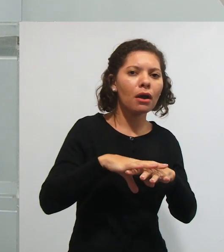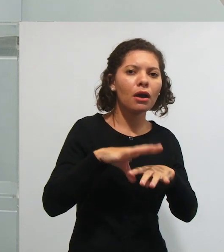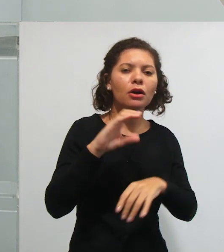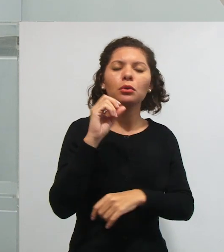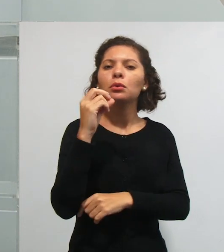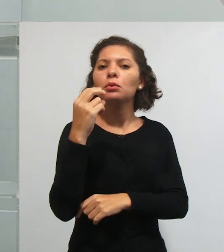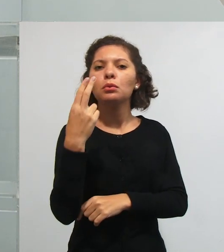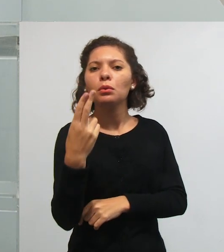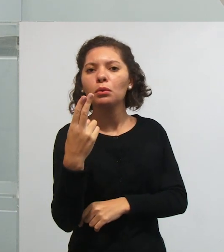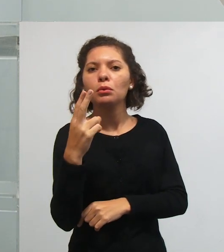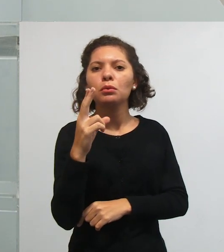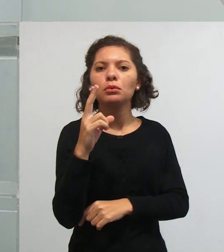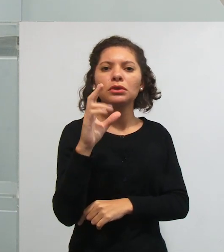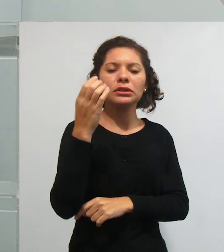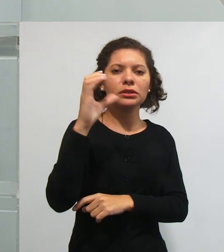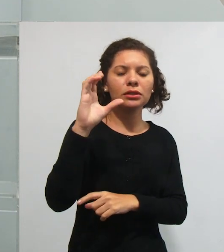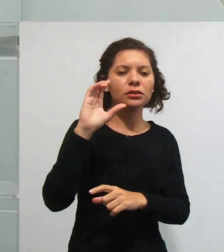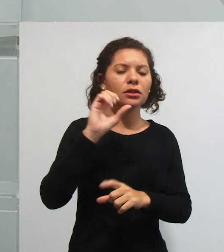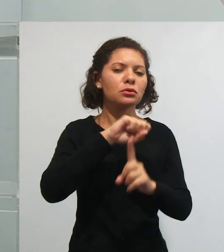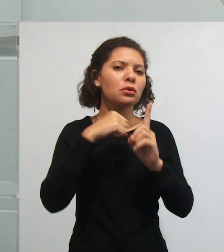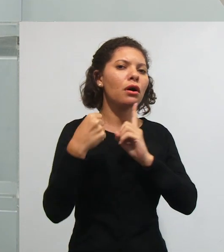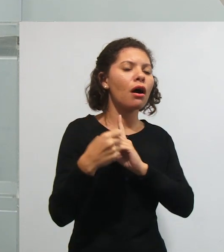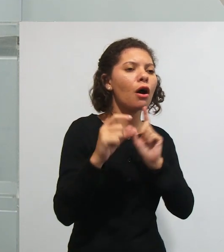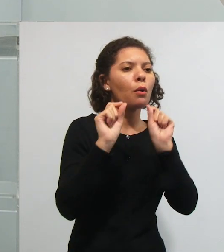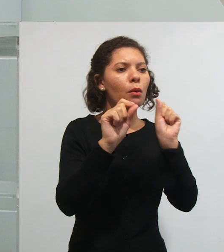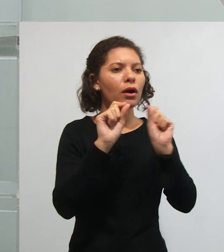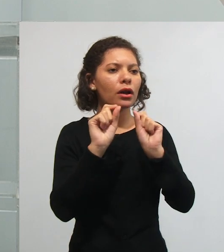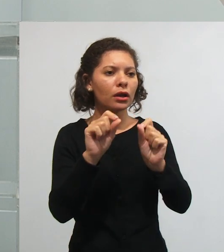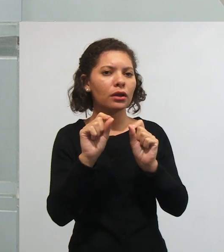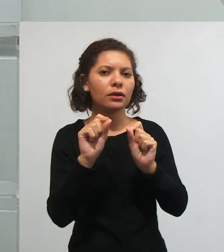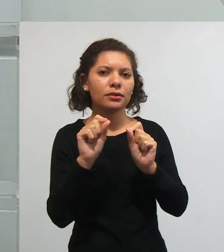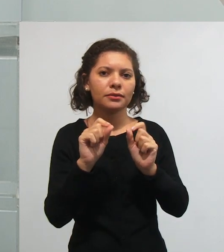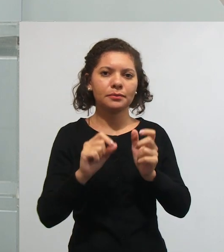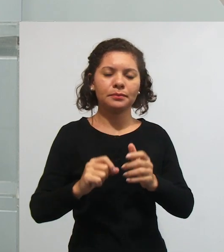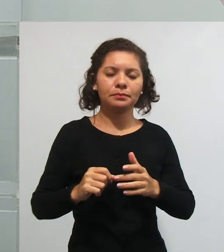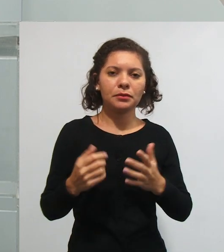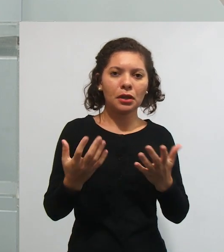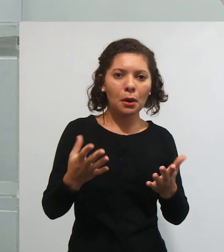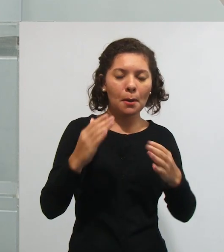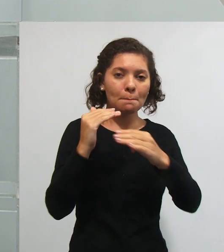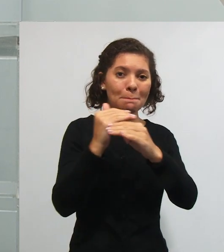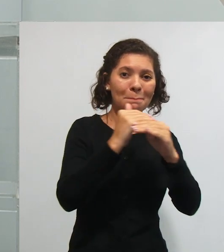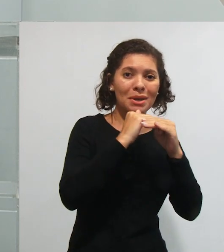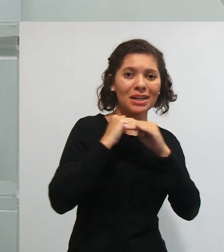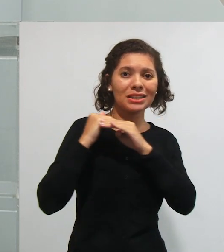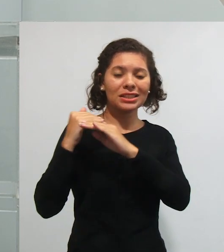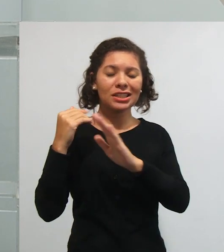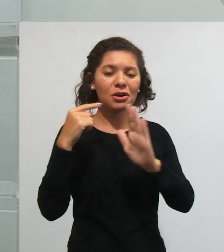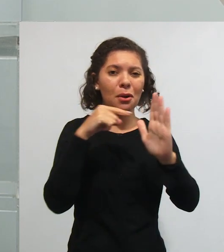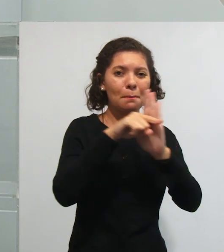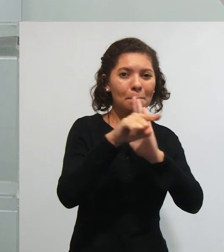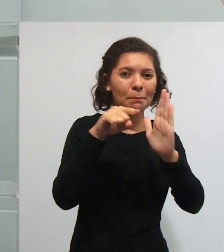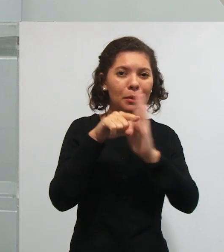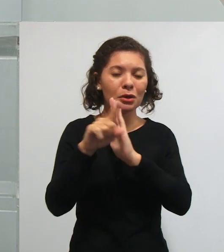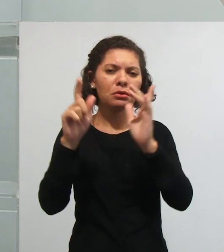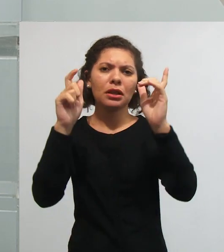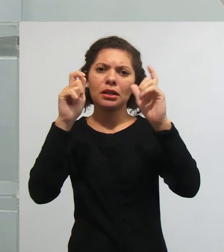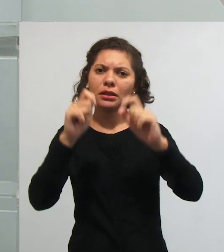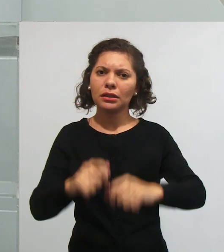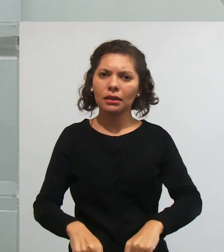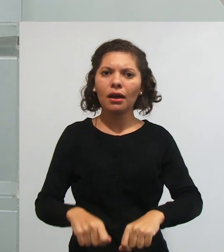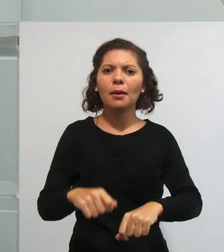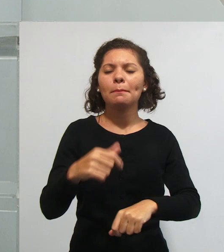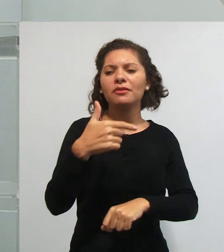são padrões em que as respostas são fechadas e aí é possível você quantificar. Então, de 20, de 30,